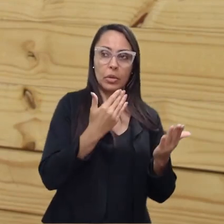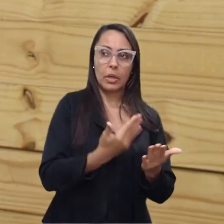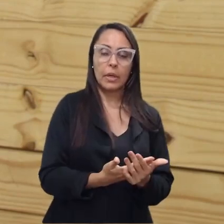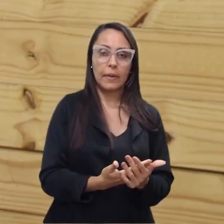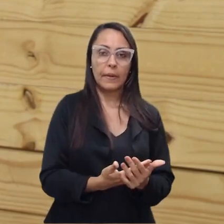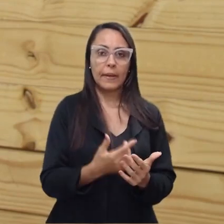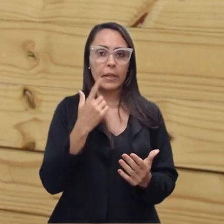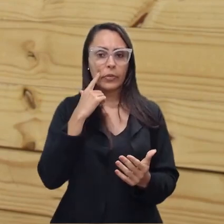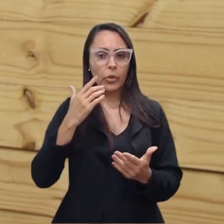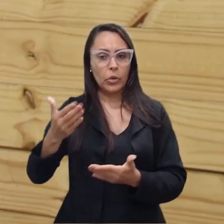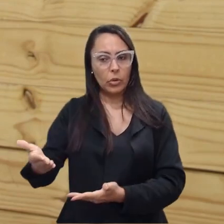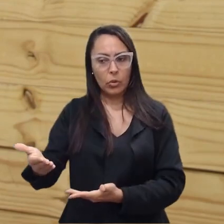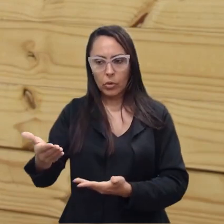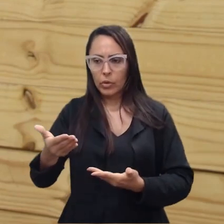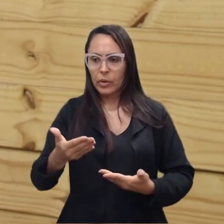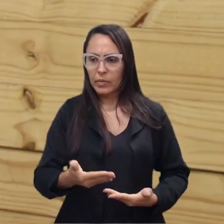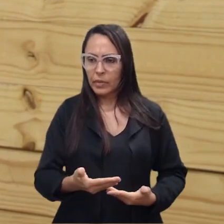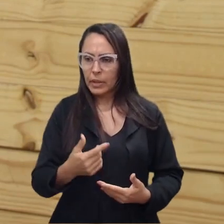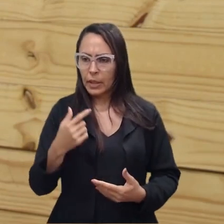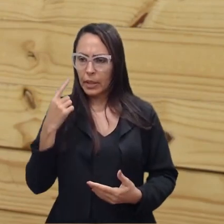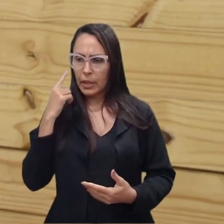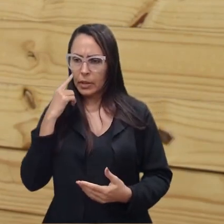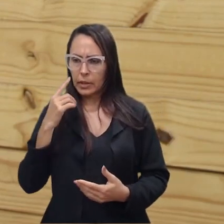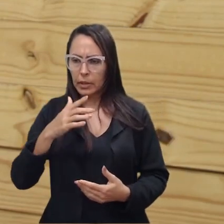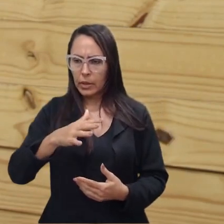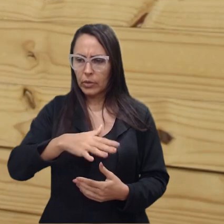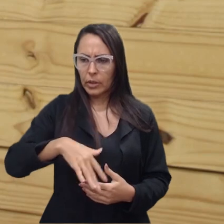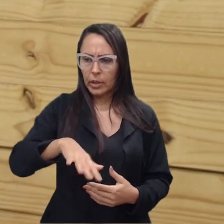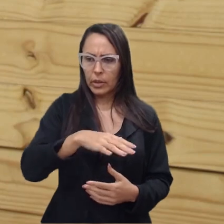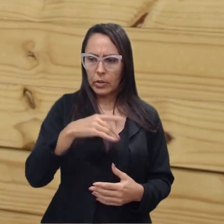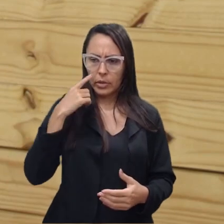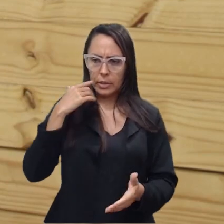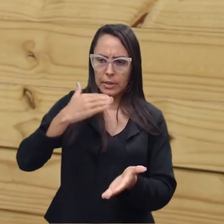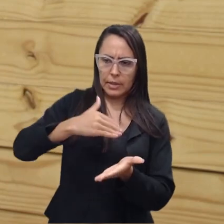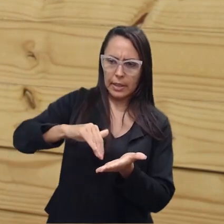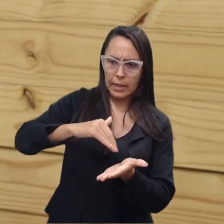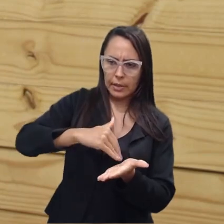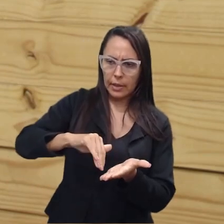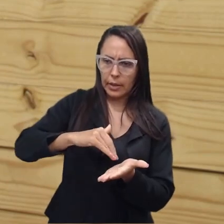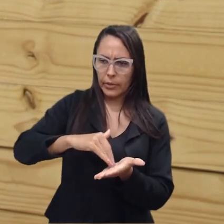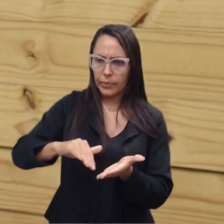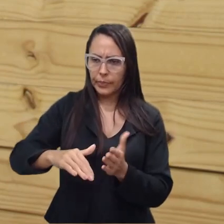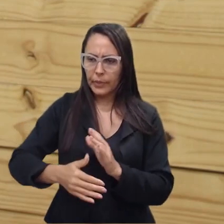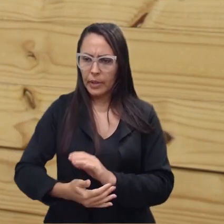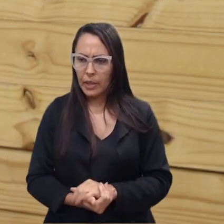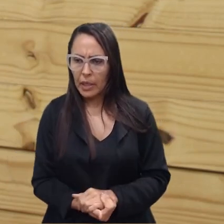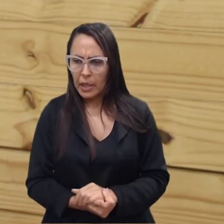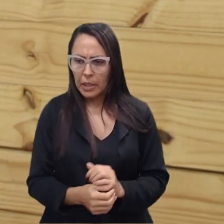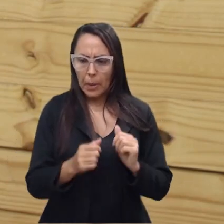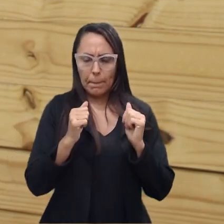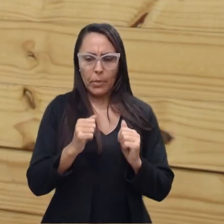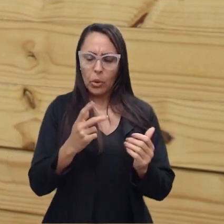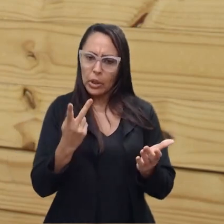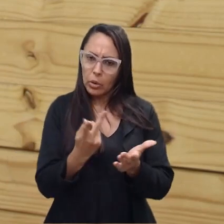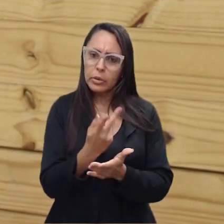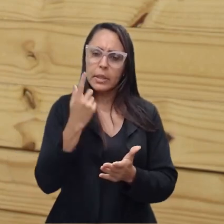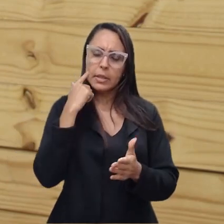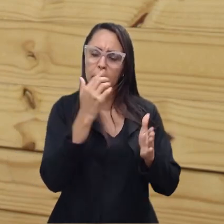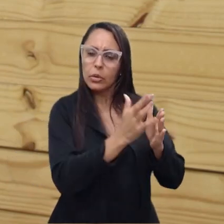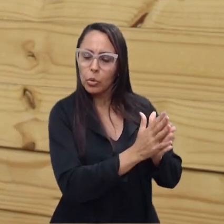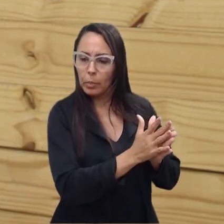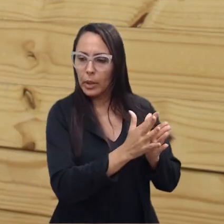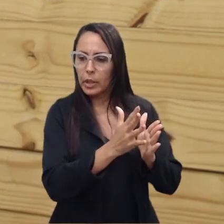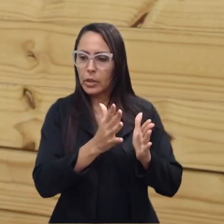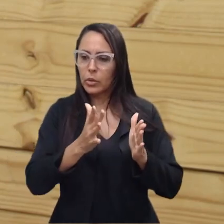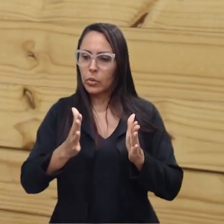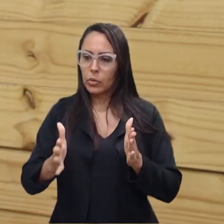escolar foi convidado a assumir um cargo de secretário de educação. E aí isso pode acontecer num